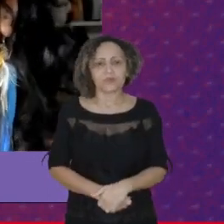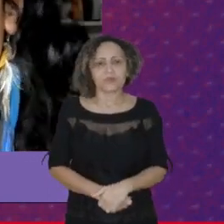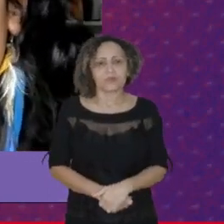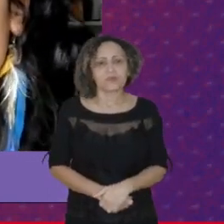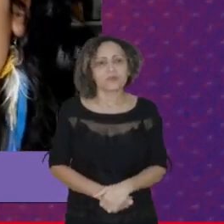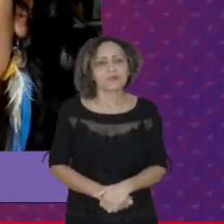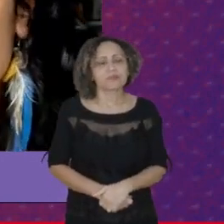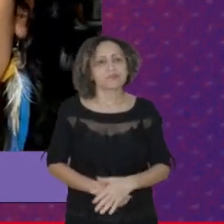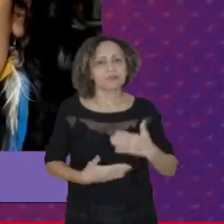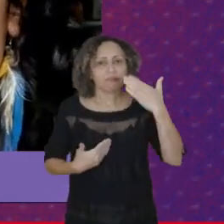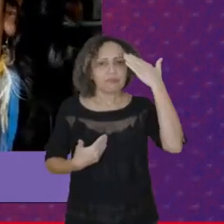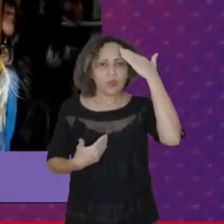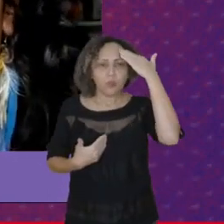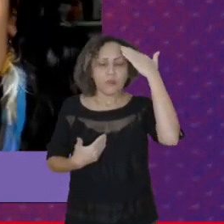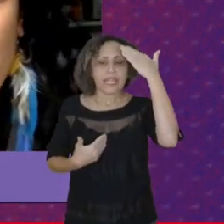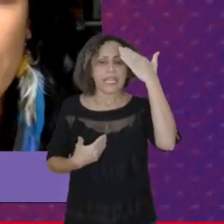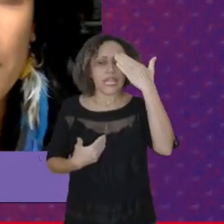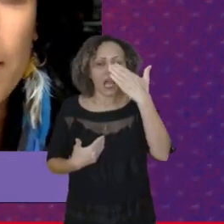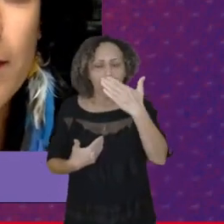Obrigada, Maria.